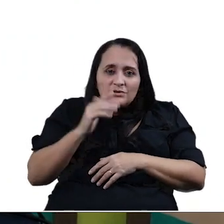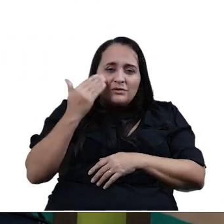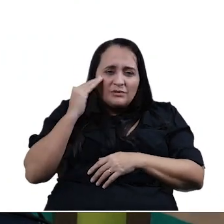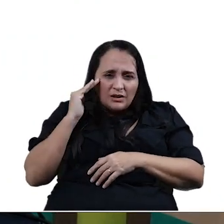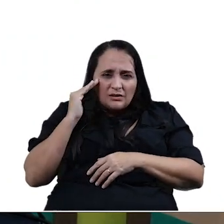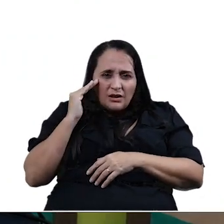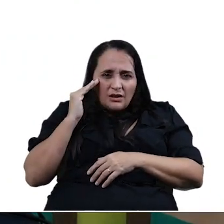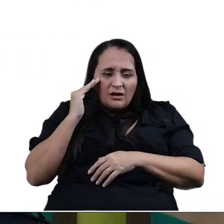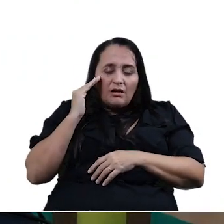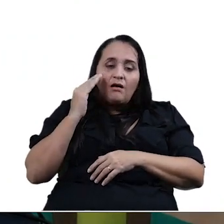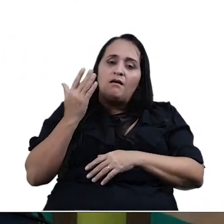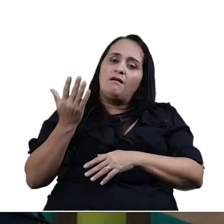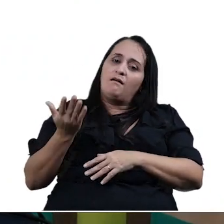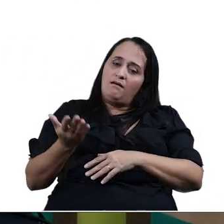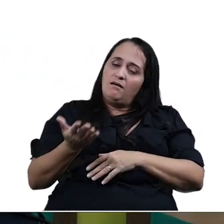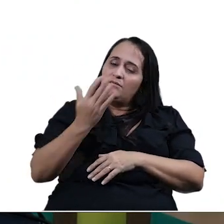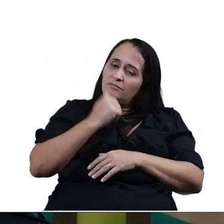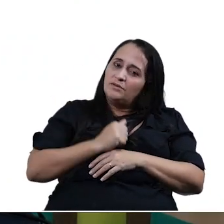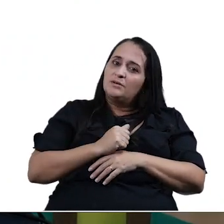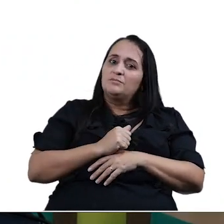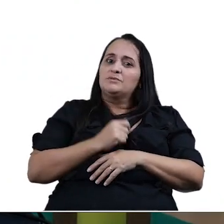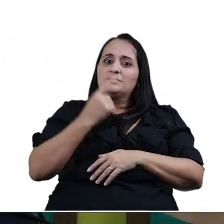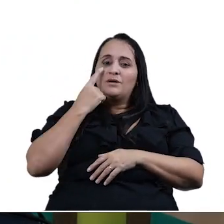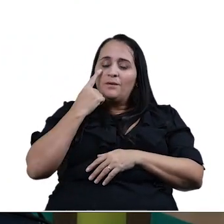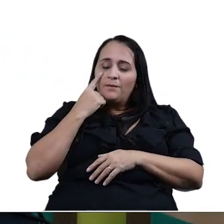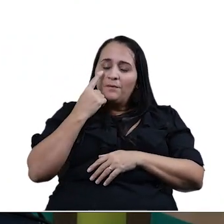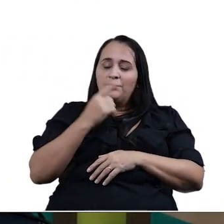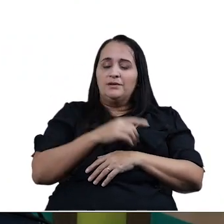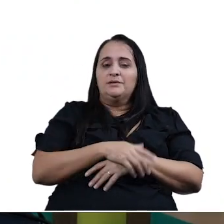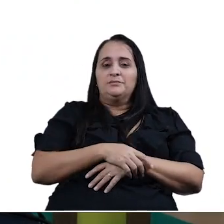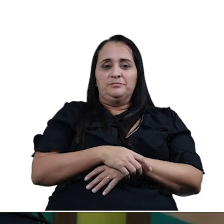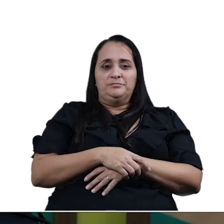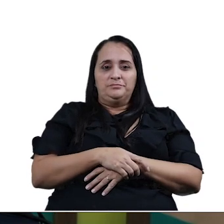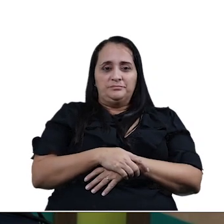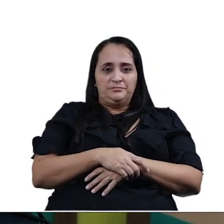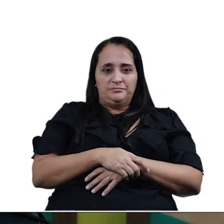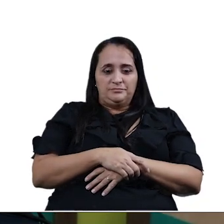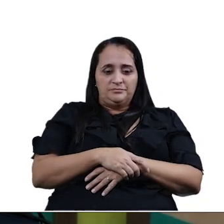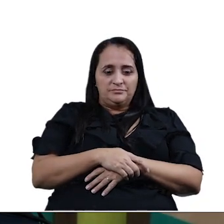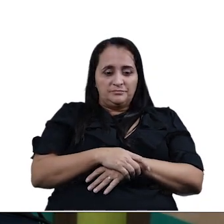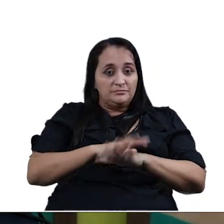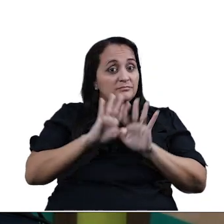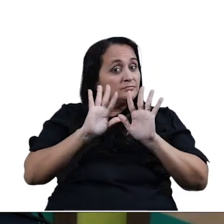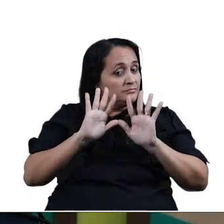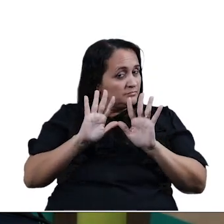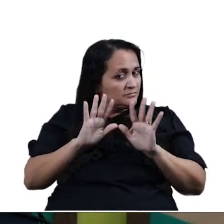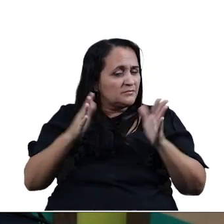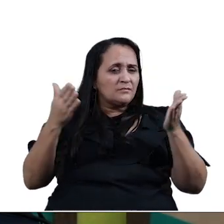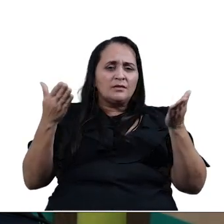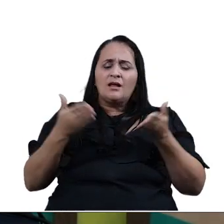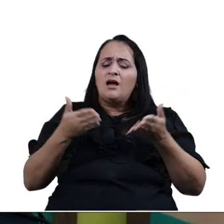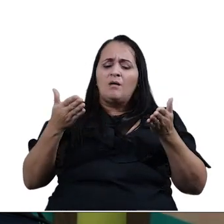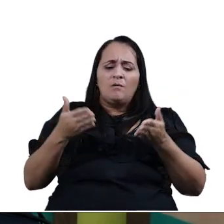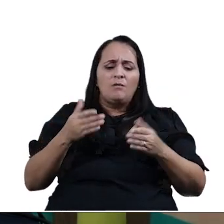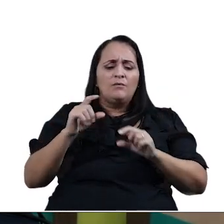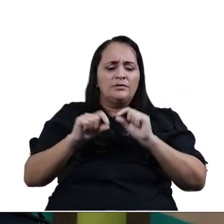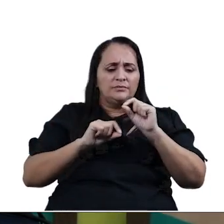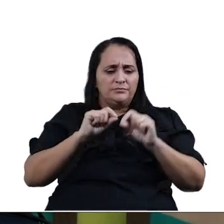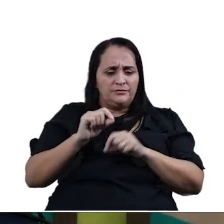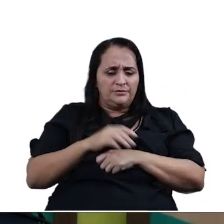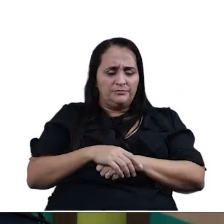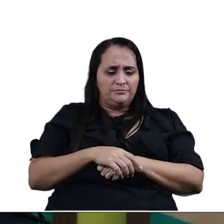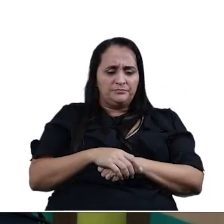Conseguiram compreender? Ah, vamos lá. Agora, a